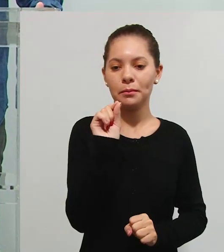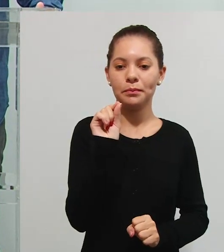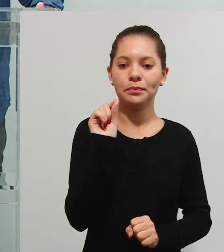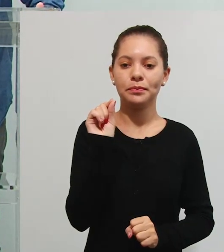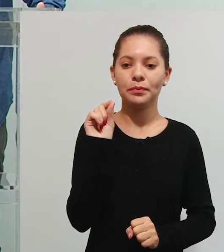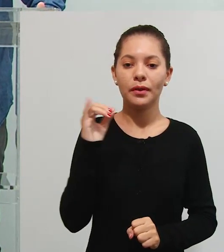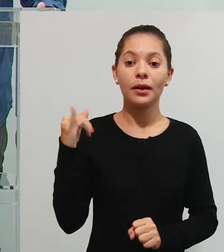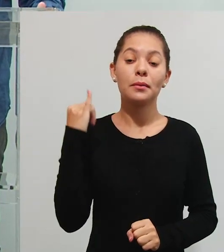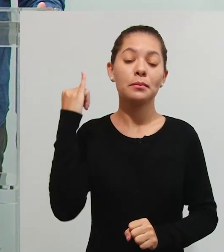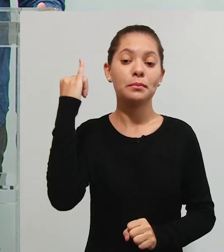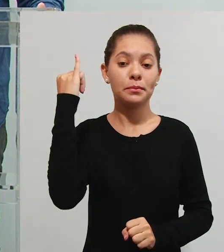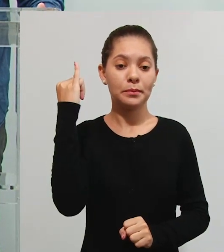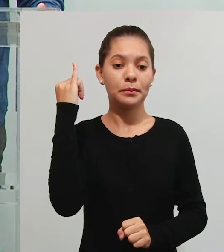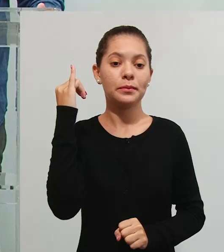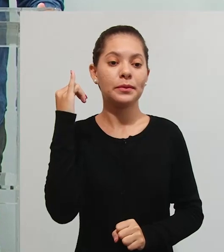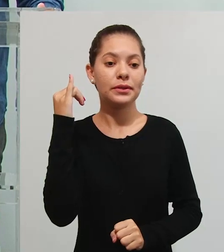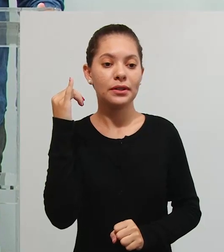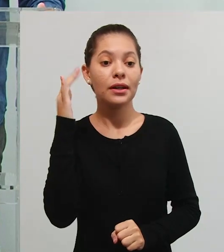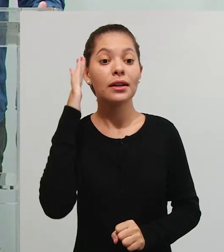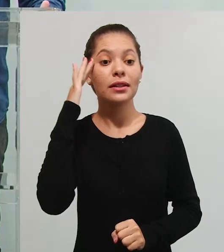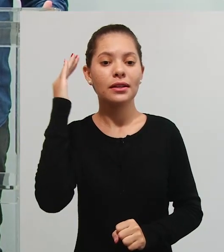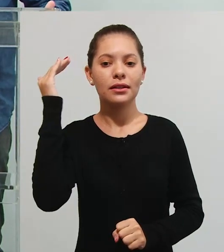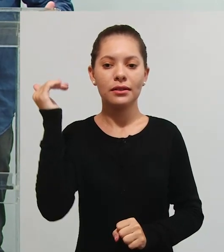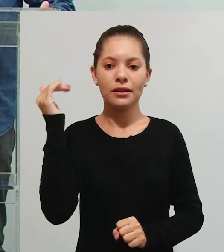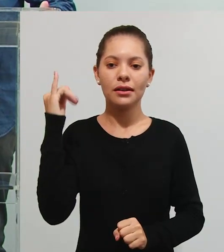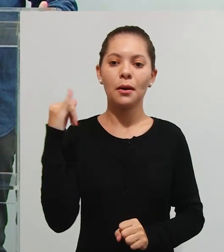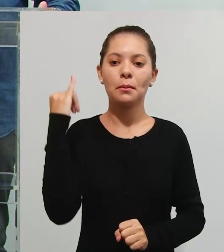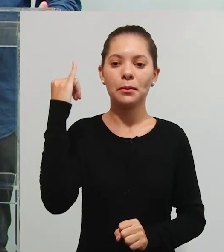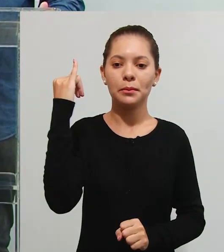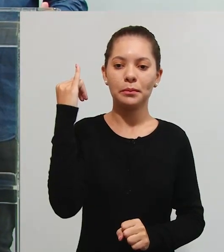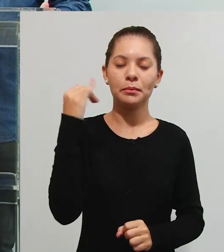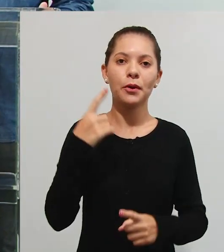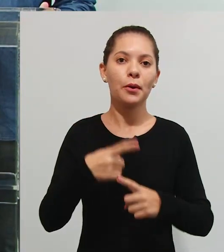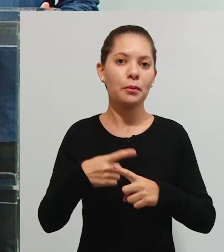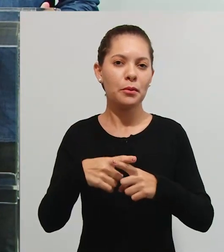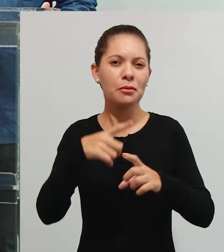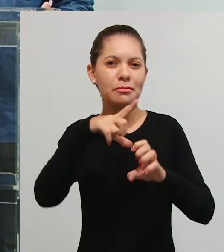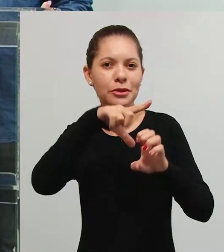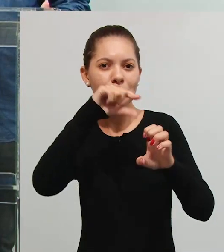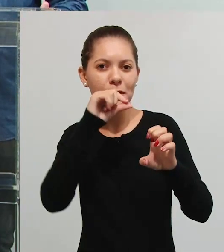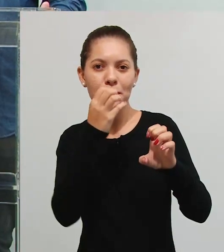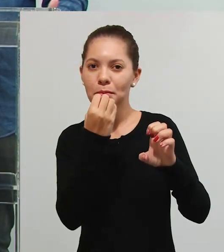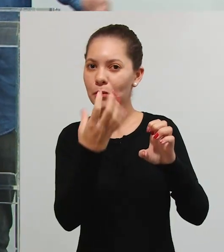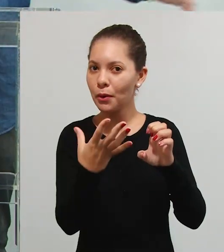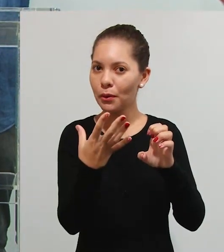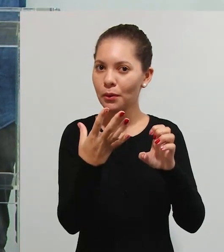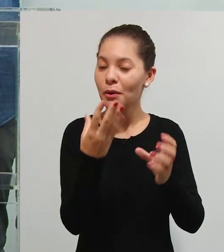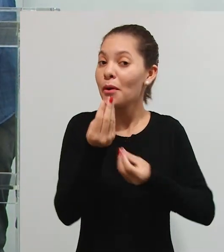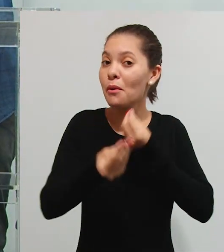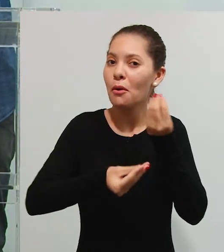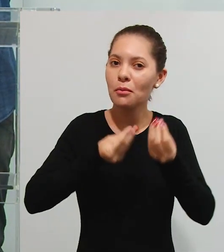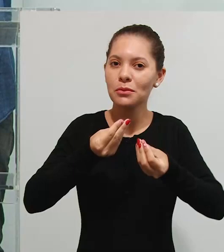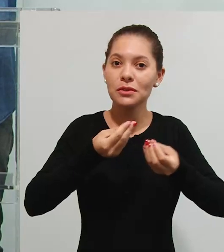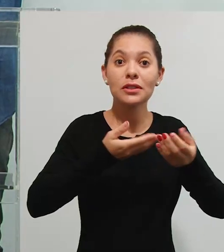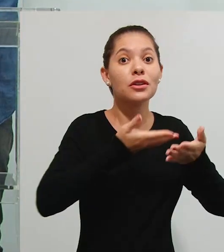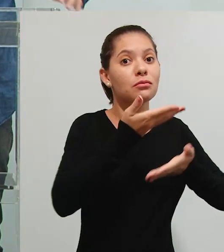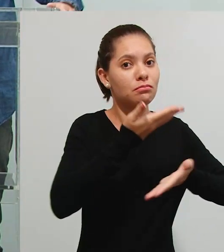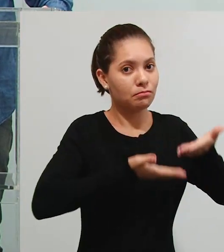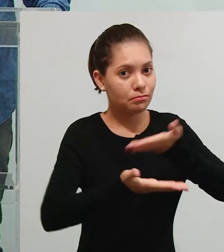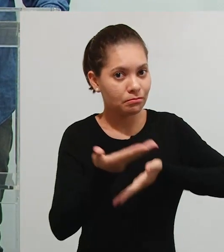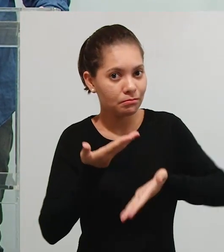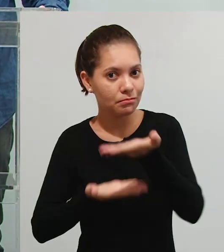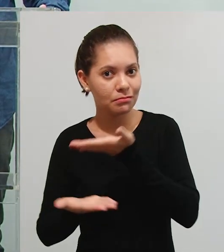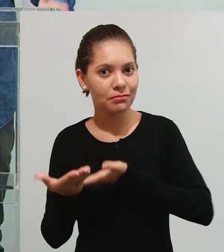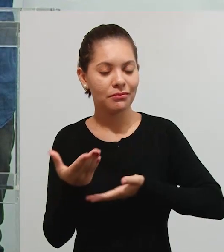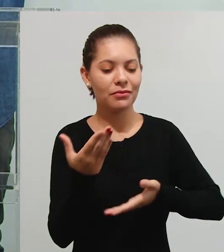da importância da liderança. Por quê? Aquele empreendimento ele só vai bem se todos os colaboradores